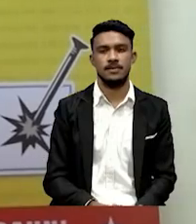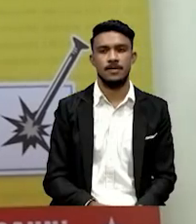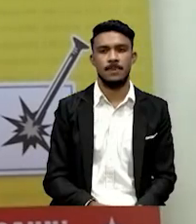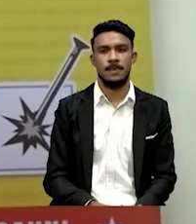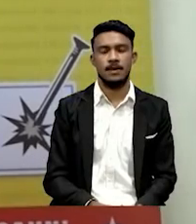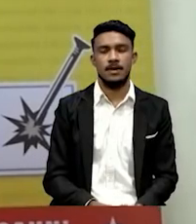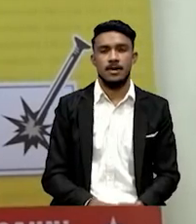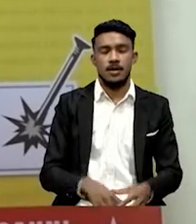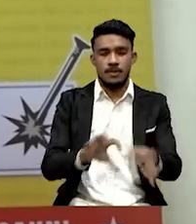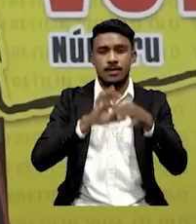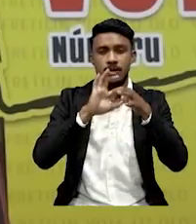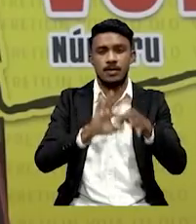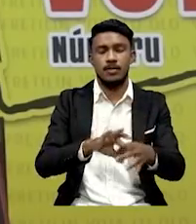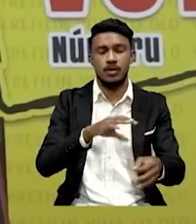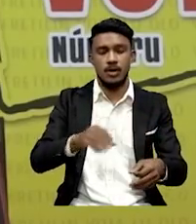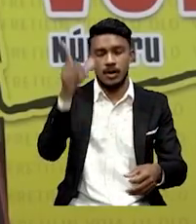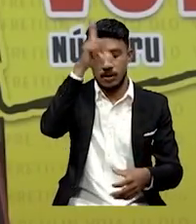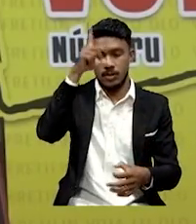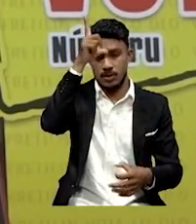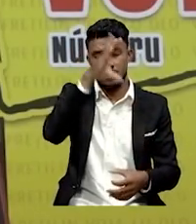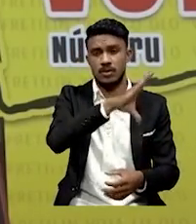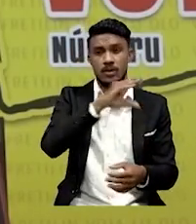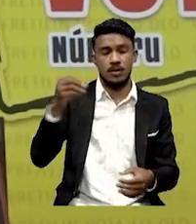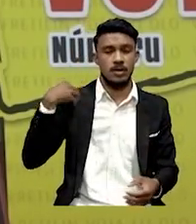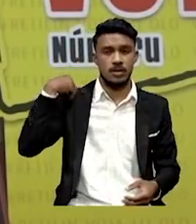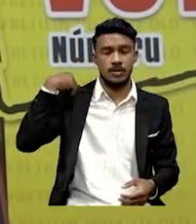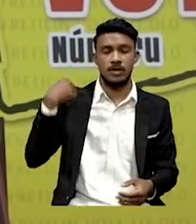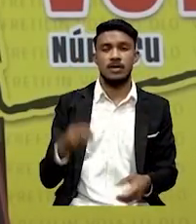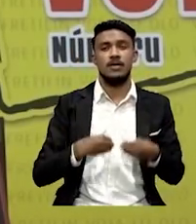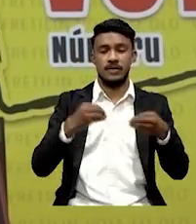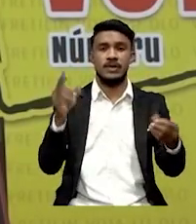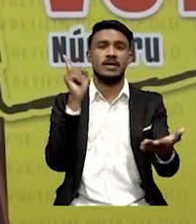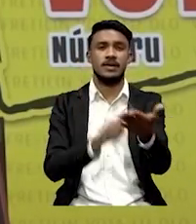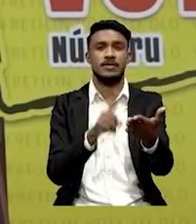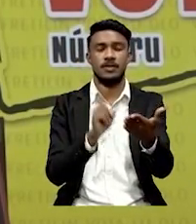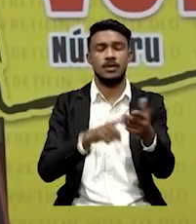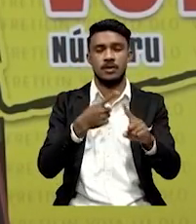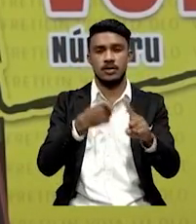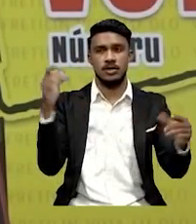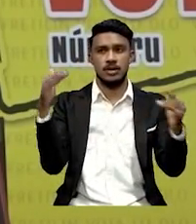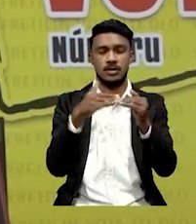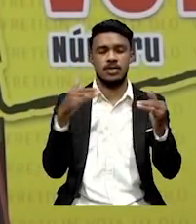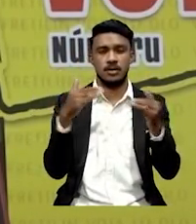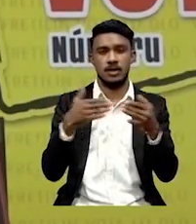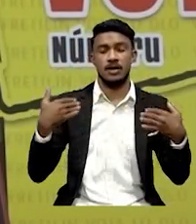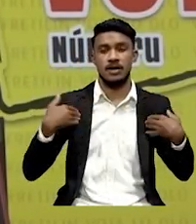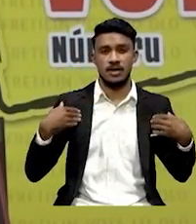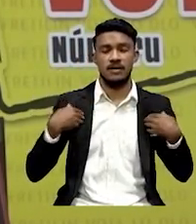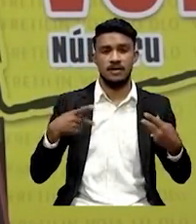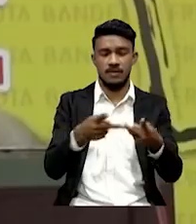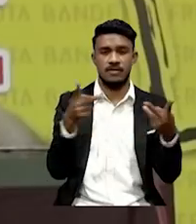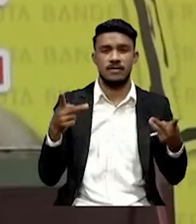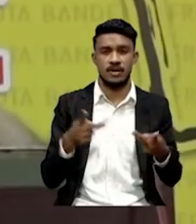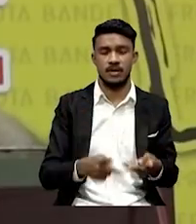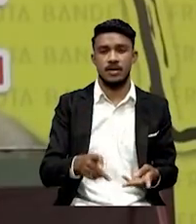Equipa Sucesso, o candidato presidente da República, Francisco Guterres Luolo, atou protesta, né? Liu-se conferência da imprensa e a série Luz Clarita,